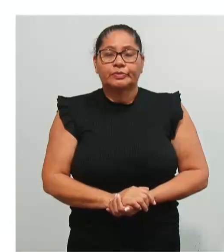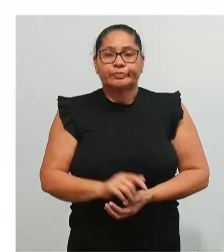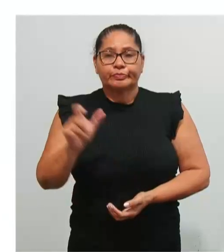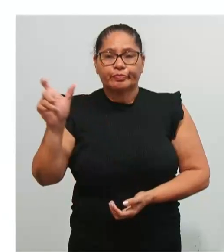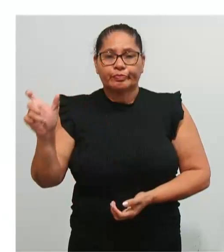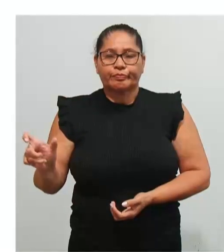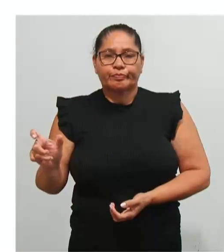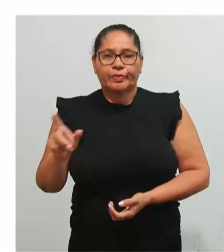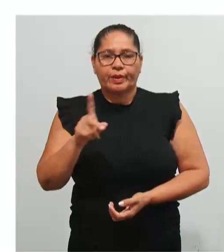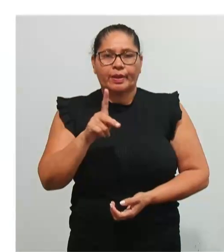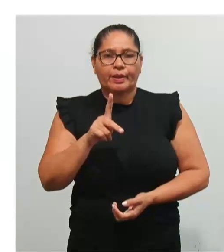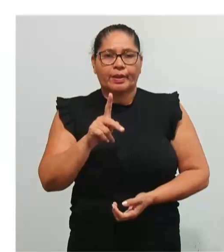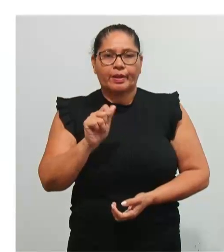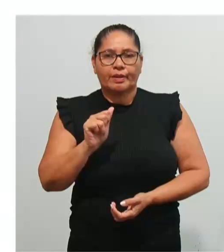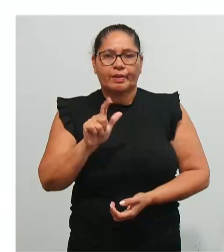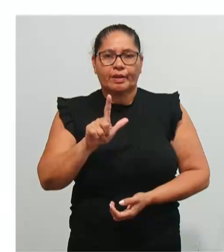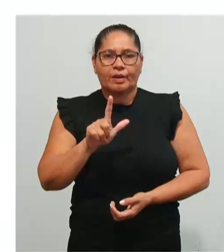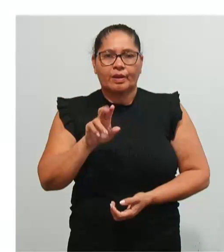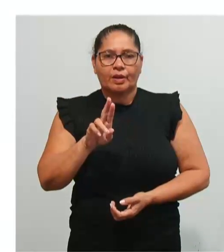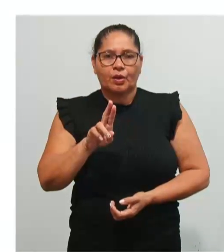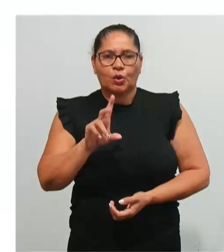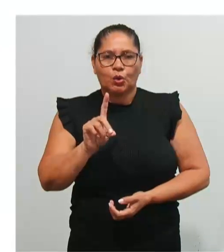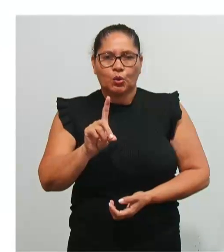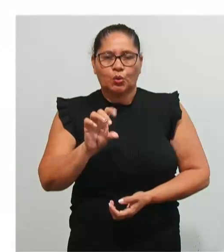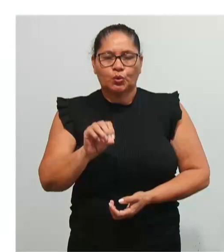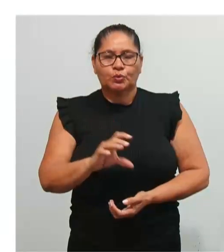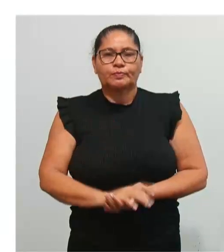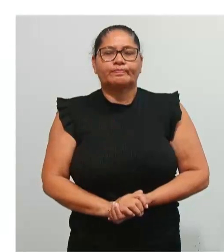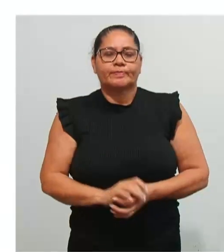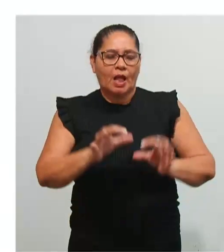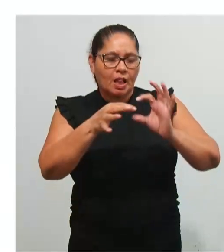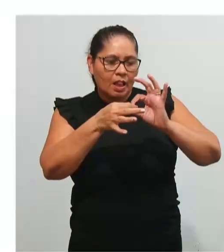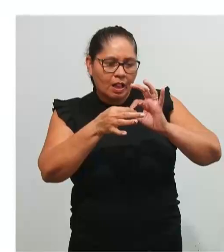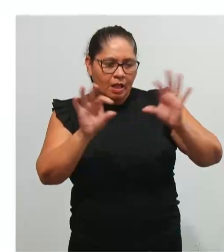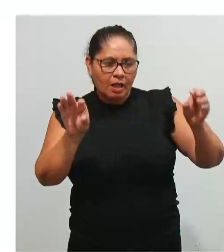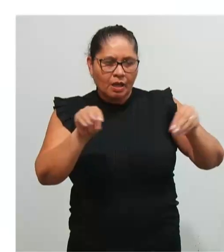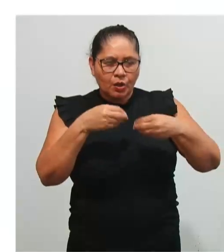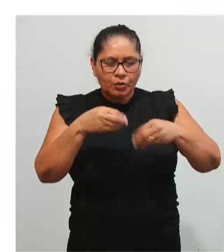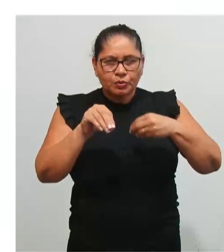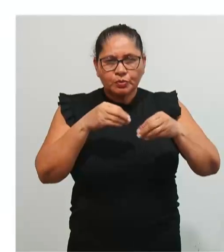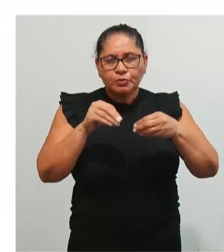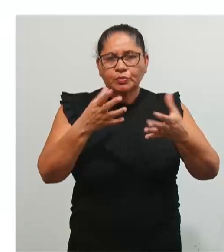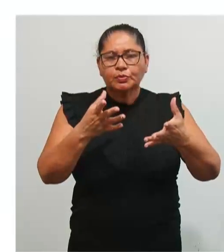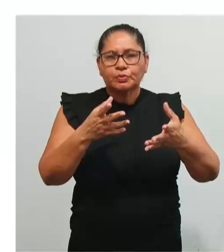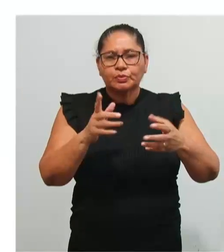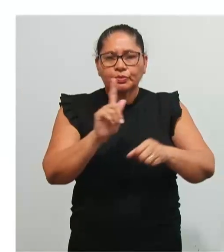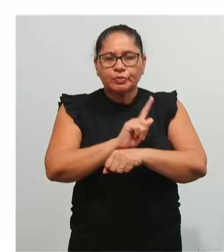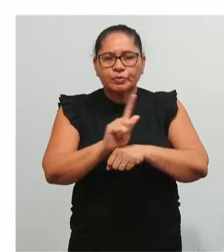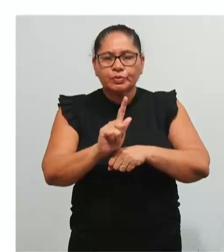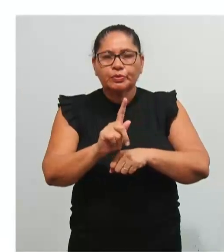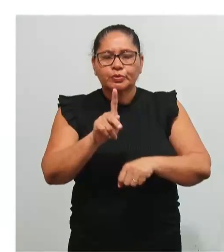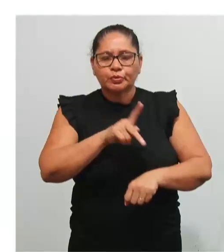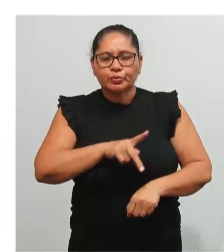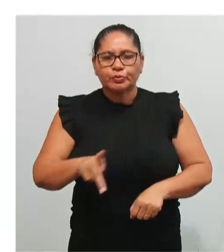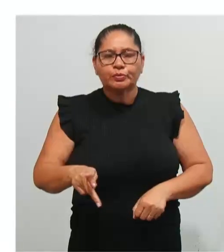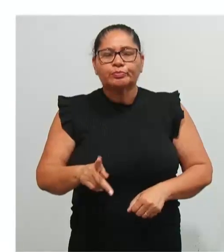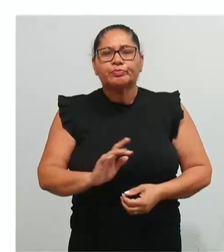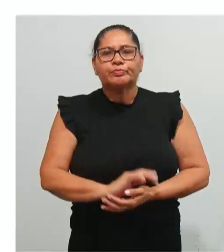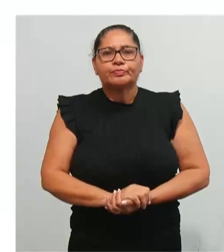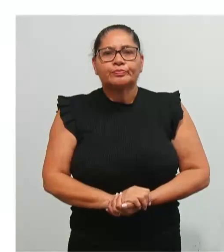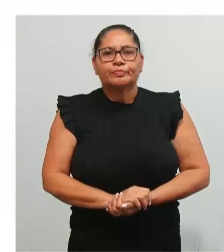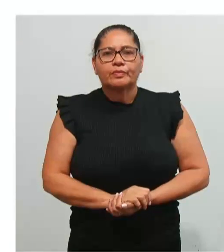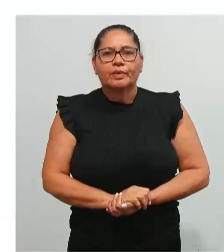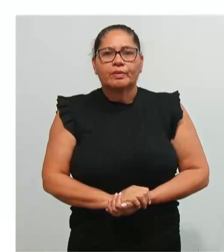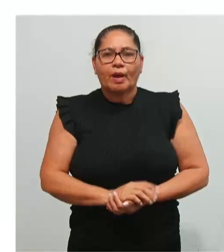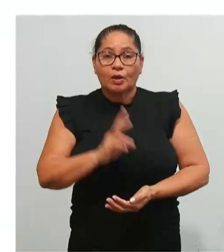a questão-chave foi conceder mais liberdade e flexibilidade de atuação ao gestor público para